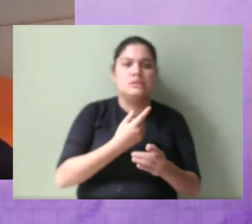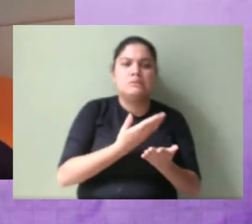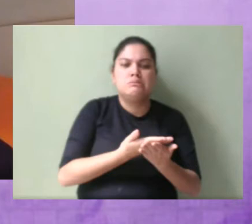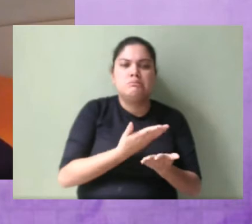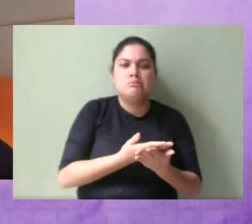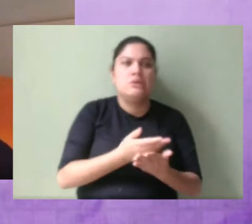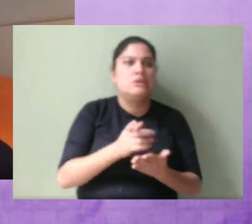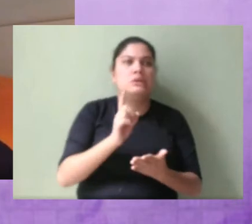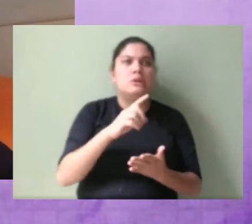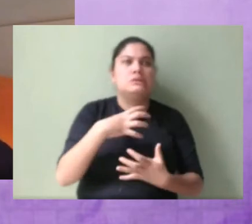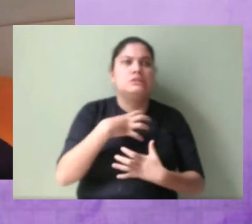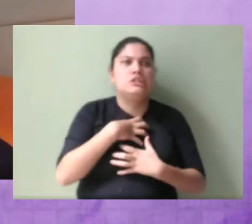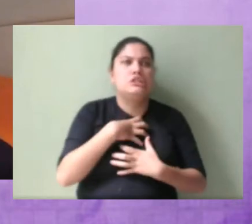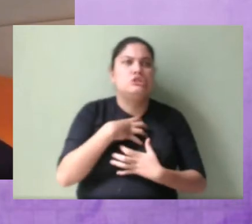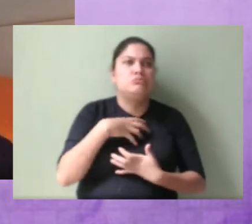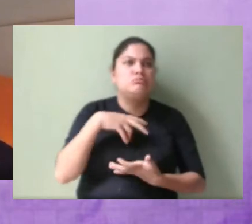né?